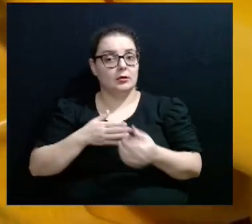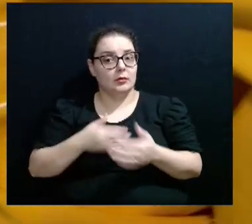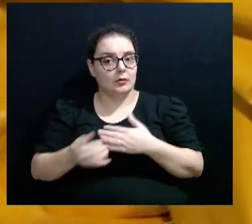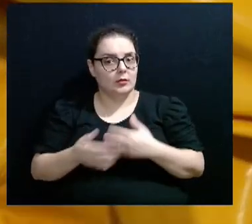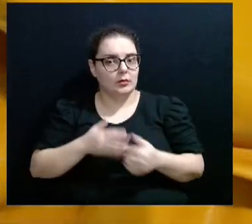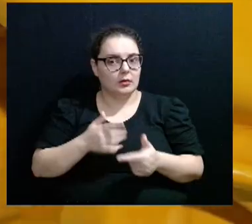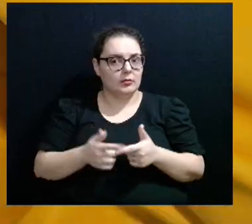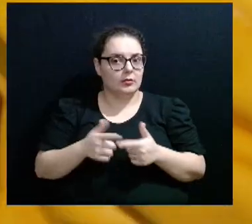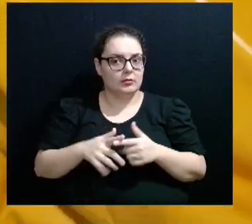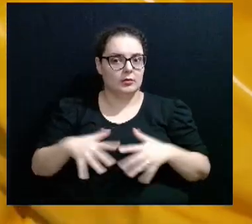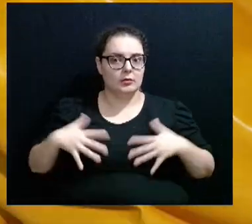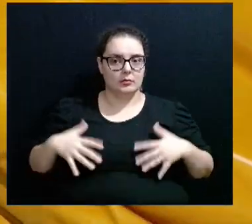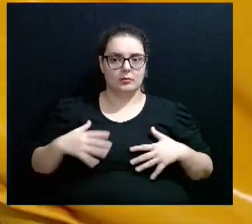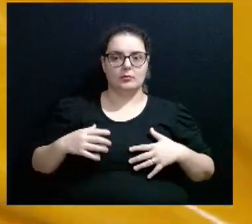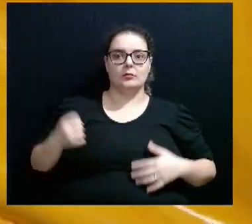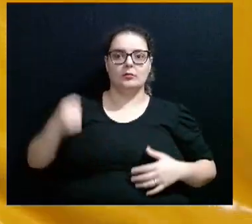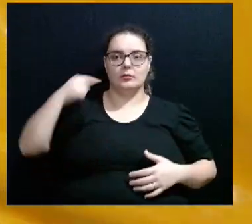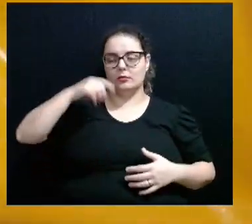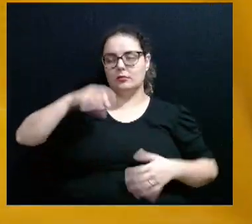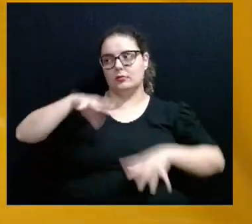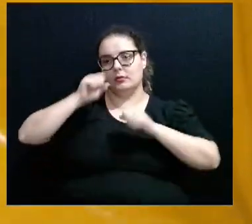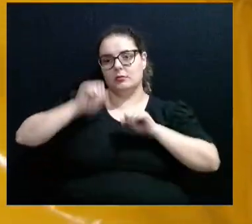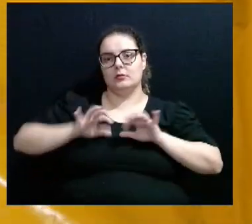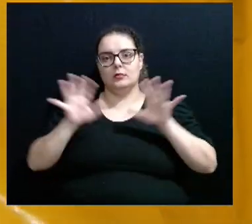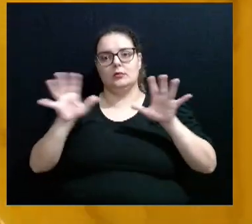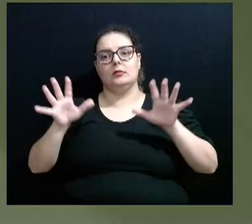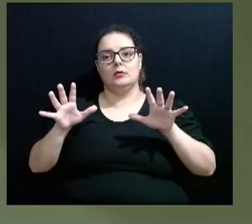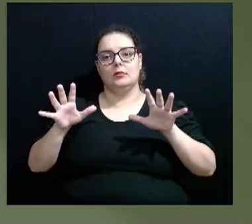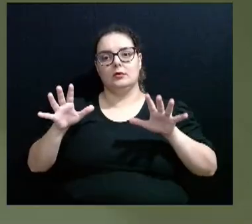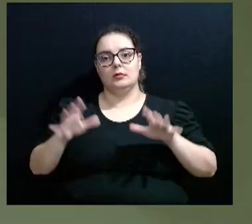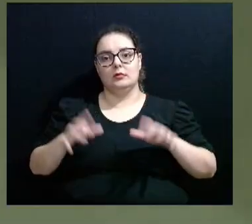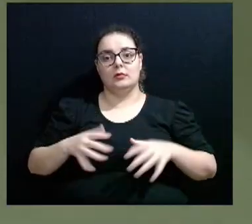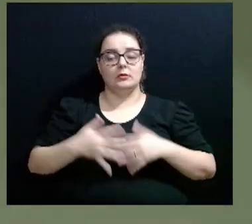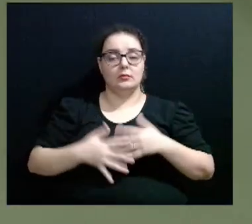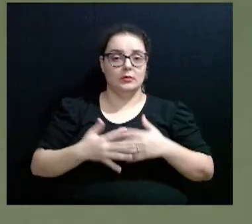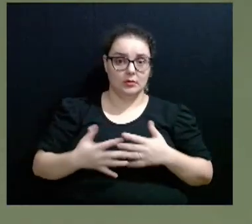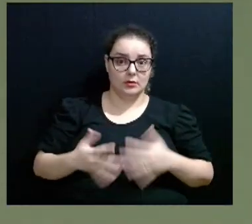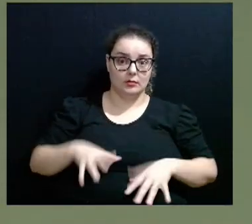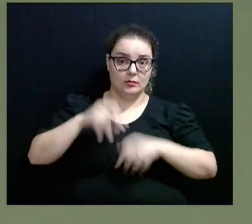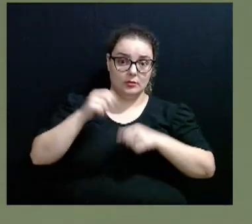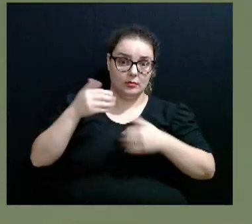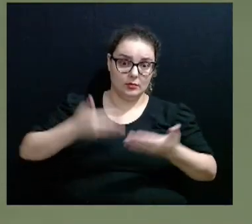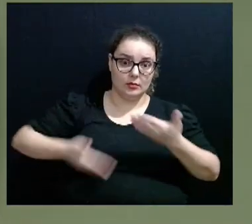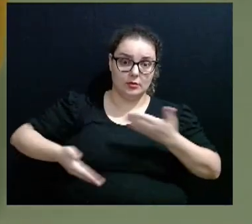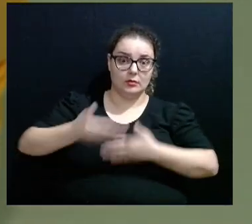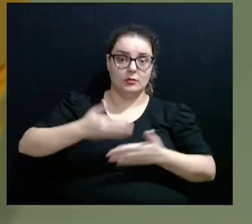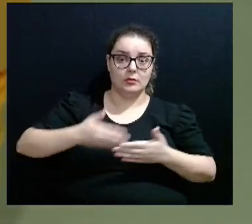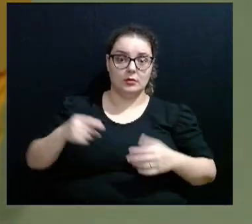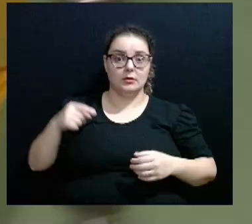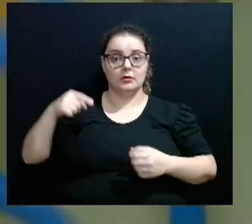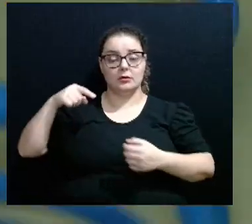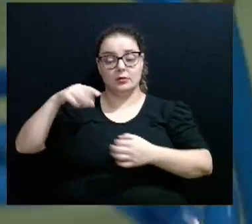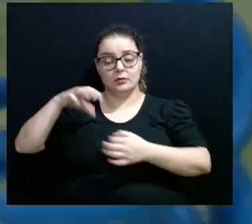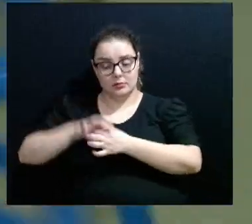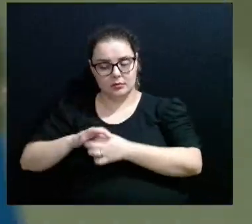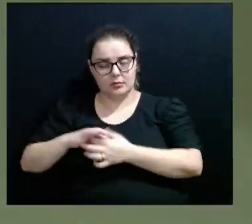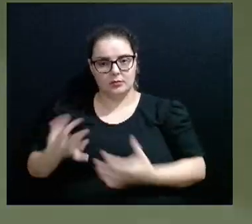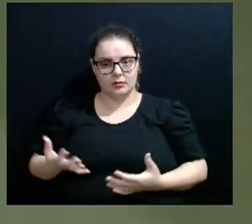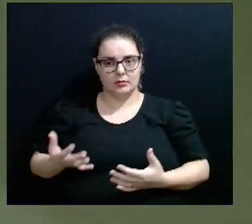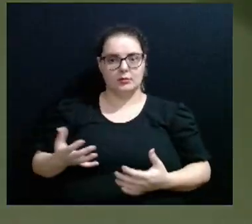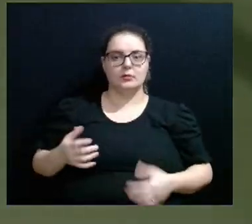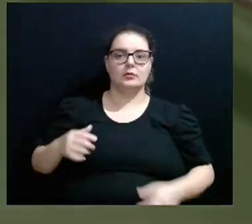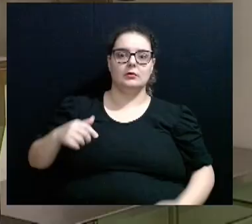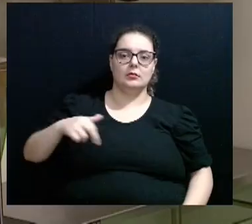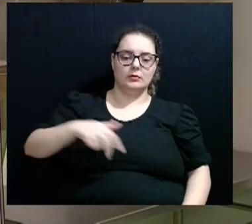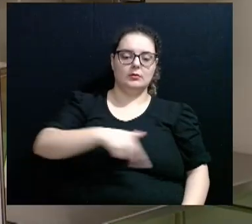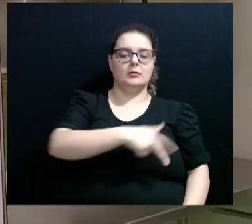sair e vai impedir esse refluxo de ar. Então, o pesquisador está conectado enquanto ele está trabalhando. Ele vai precisar se locomover de uma área de trabalho para